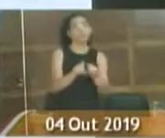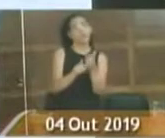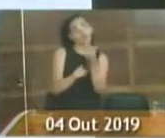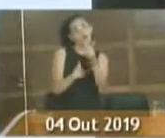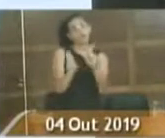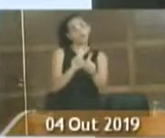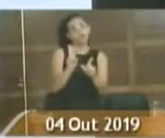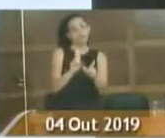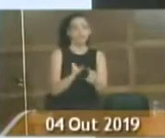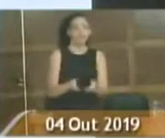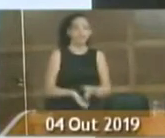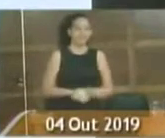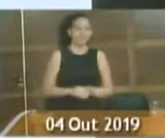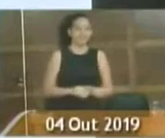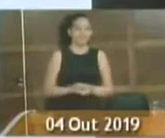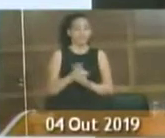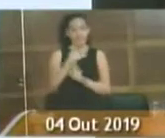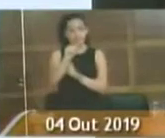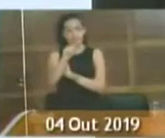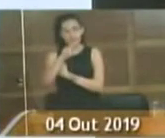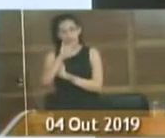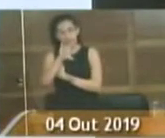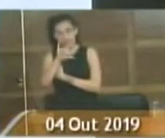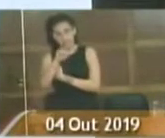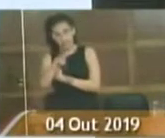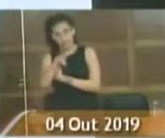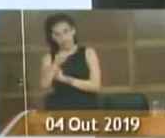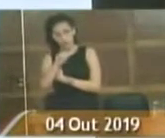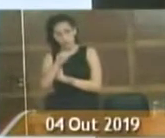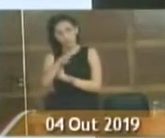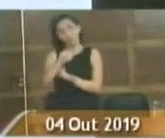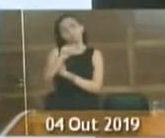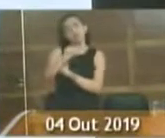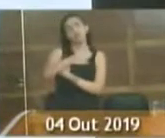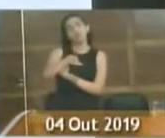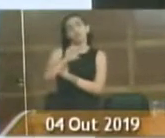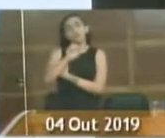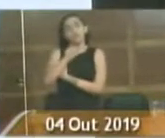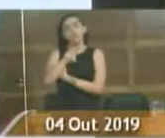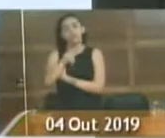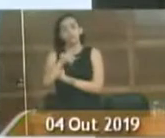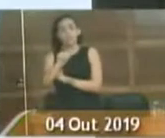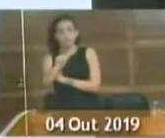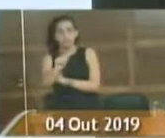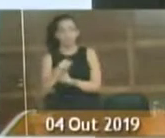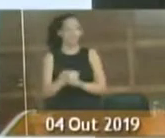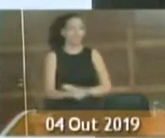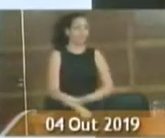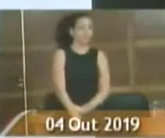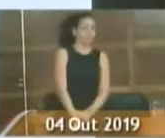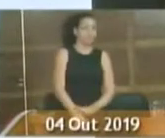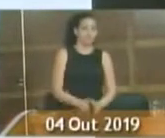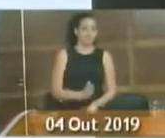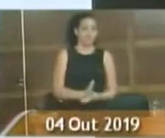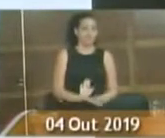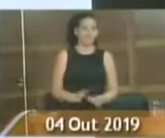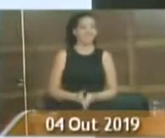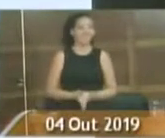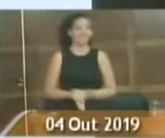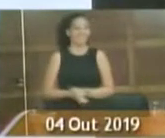nome mais feio ainda. Carcinoma espinocelular. Então, vamos supor que eu pego um gatinho desse, aí eu acho